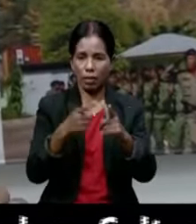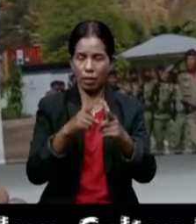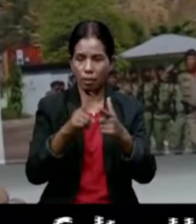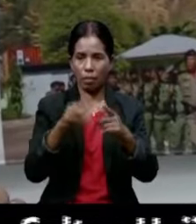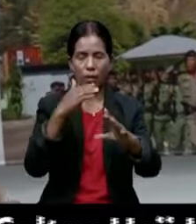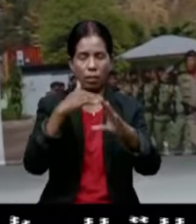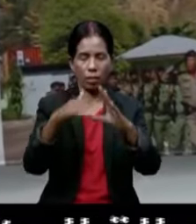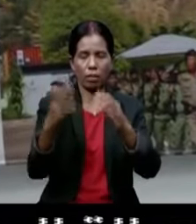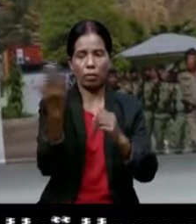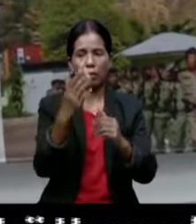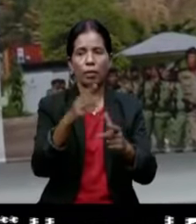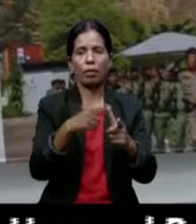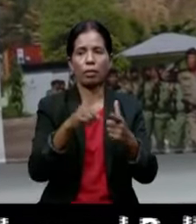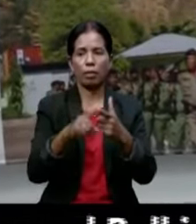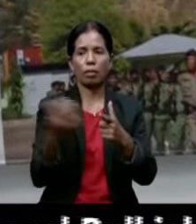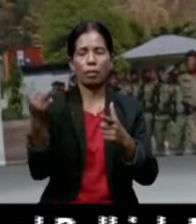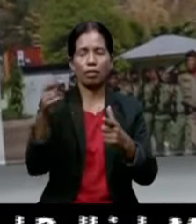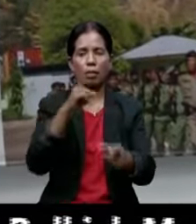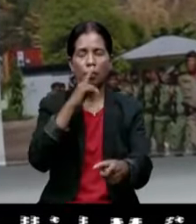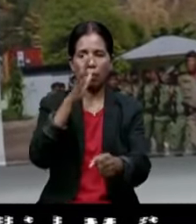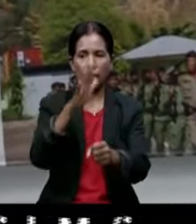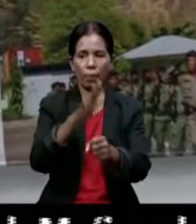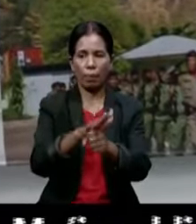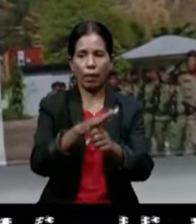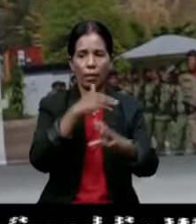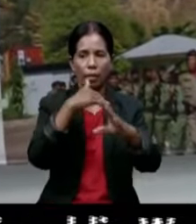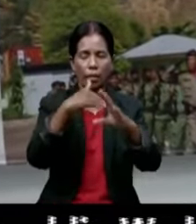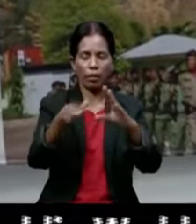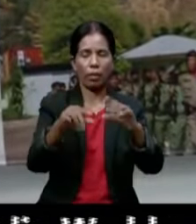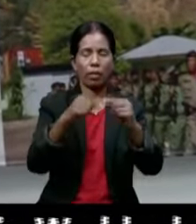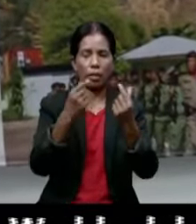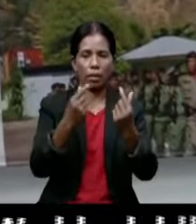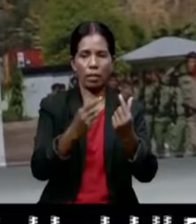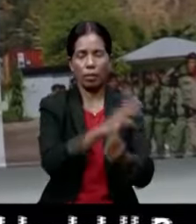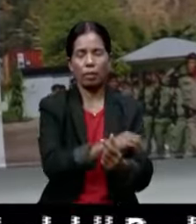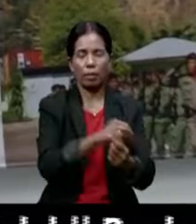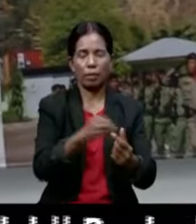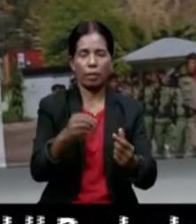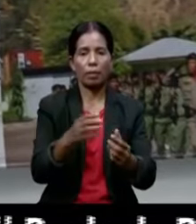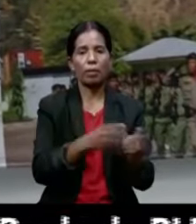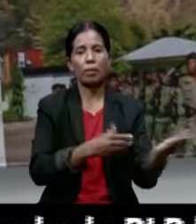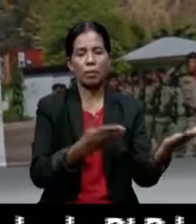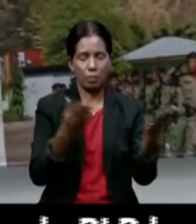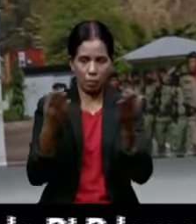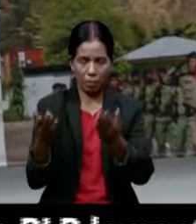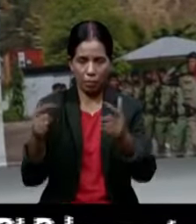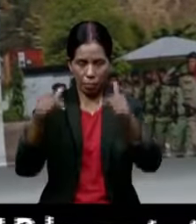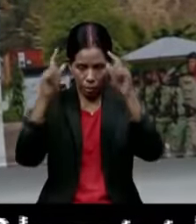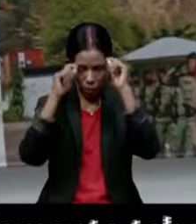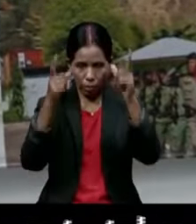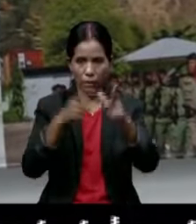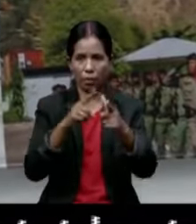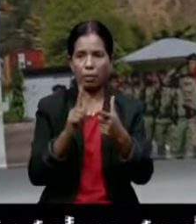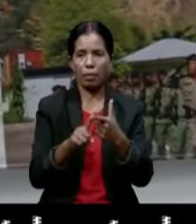video call ba malu ikus mai sira promete a tu haruka presenti kana haria balu mai Timor depois